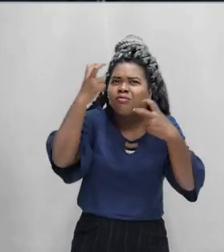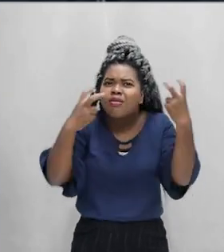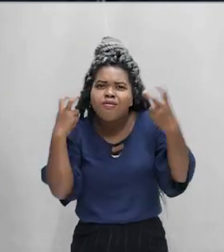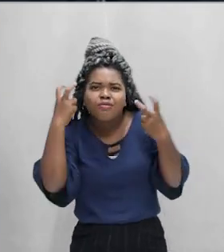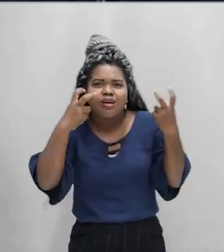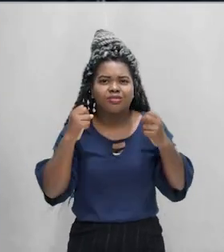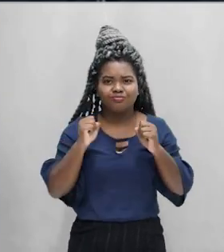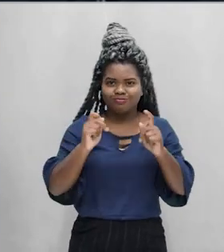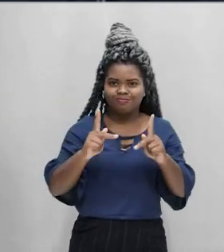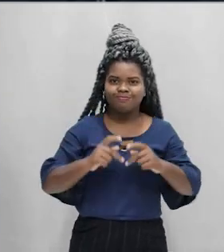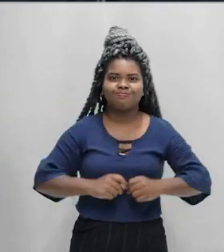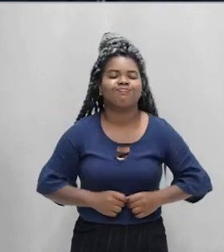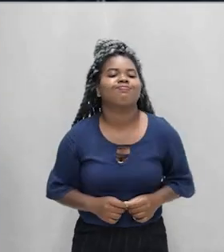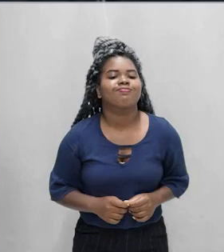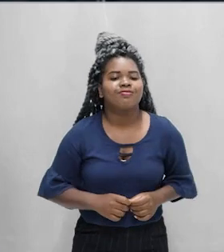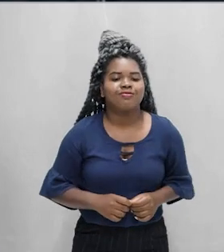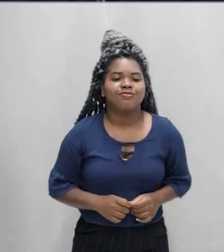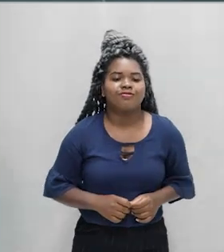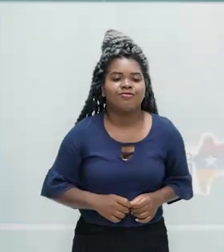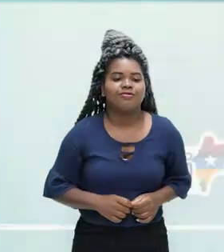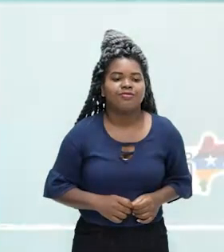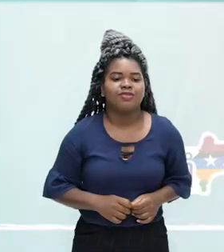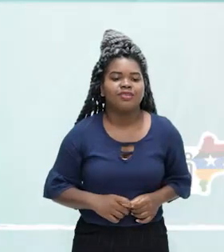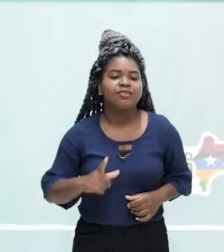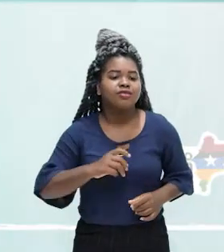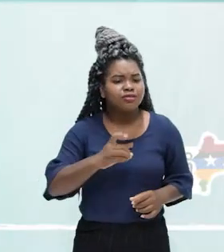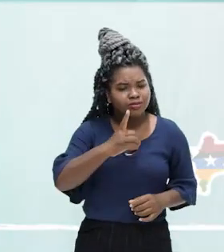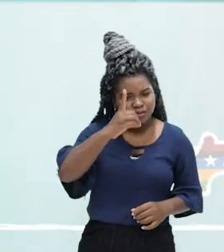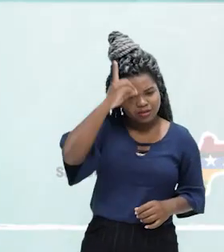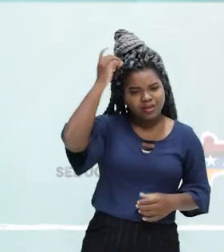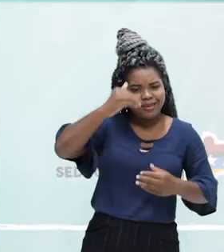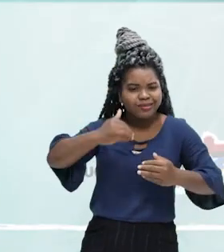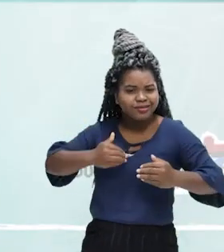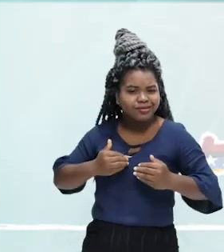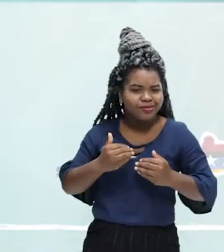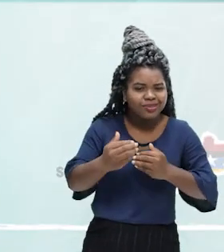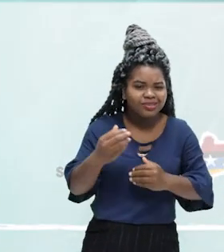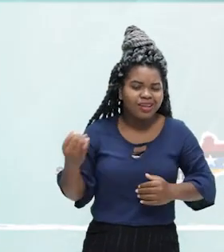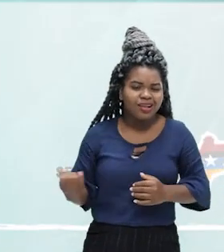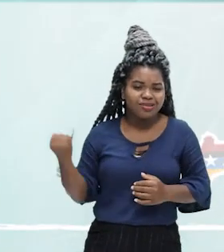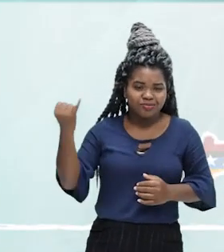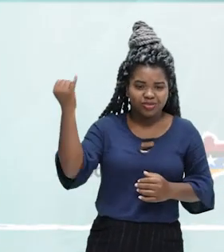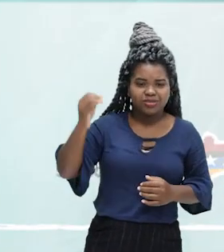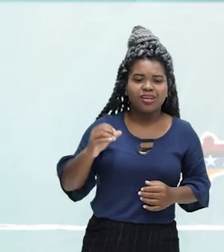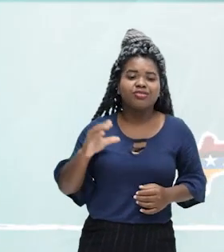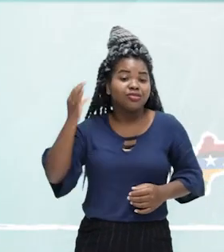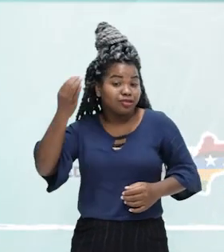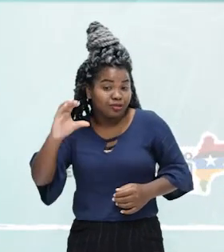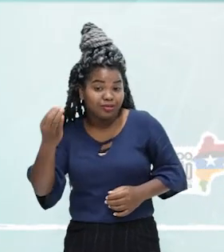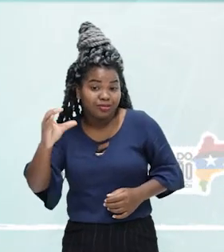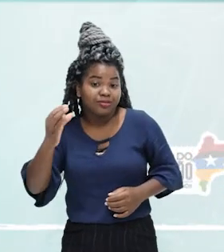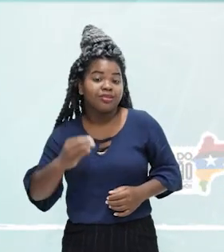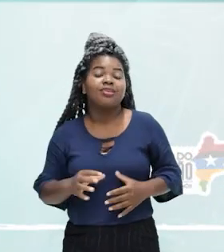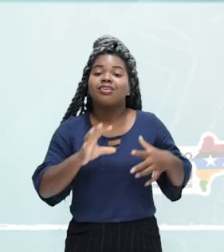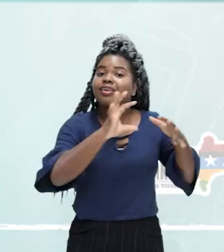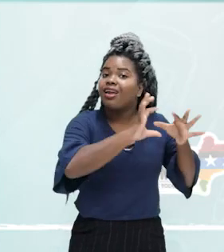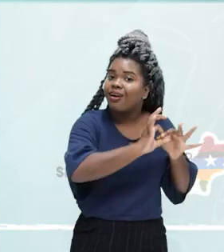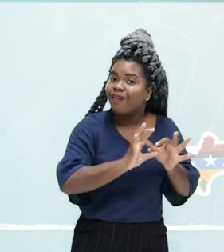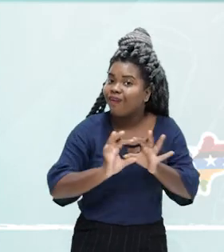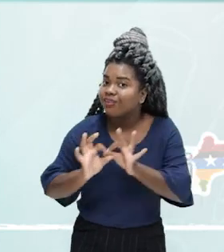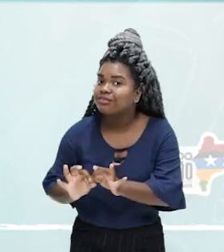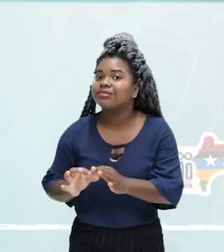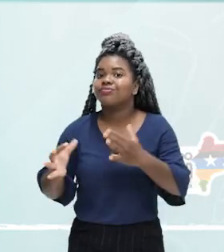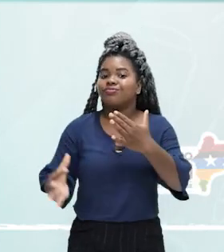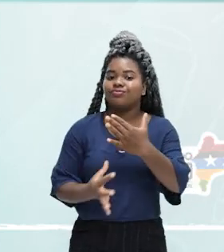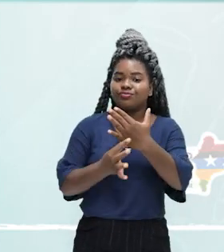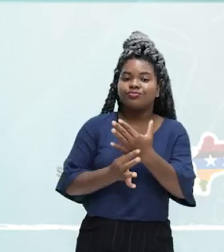analisar, certo? Então, assim, ideias avançadas do cientificismo, esse é o contexto do realismo,